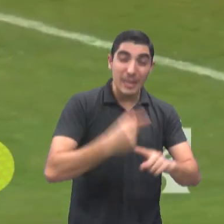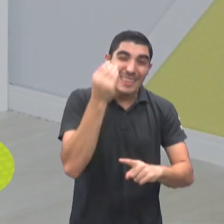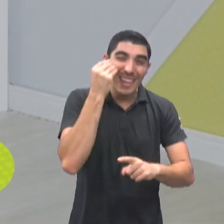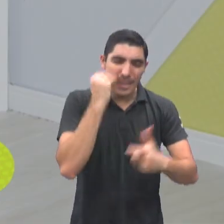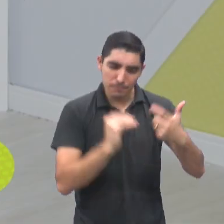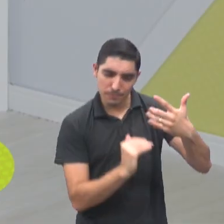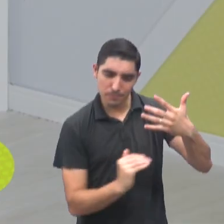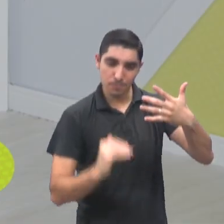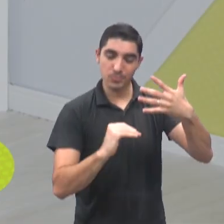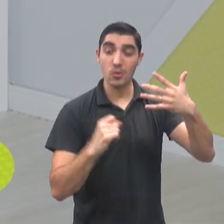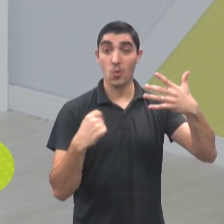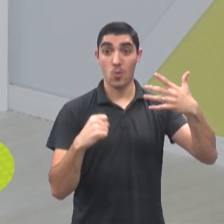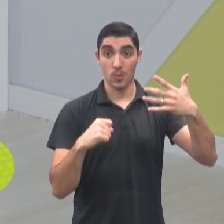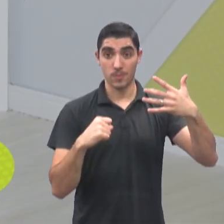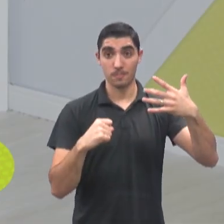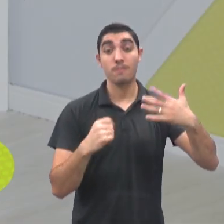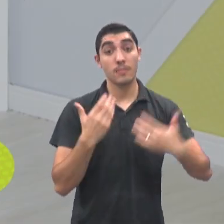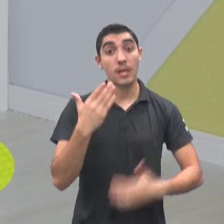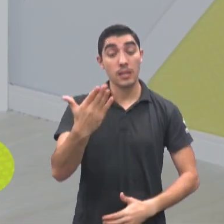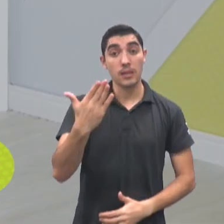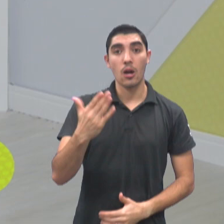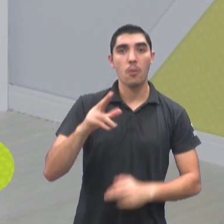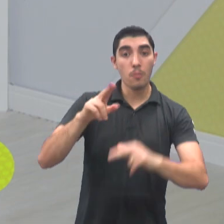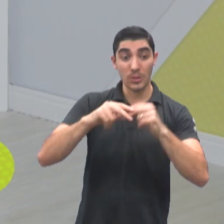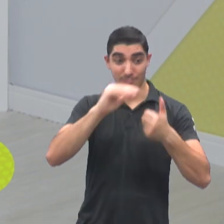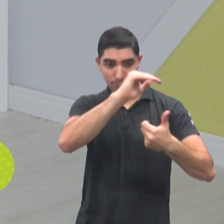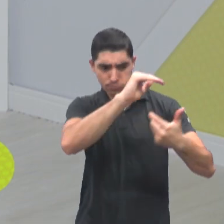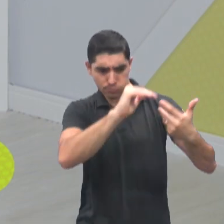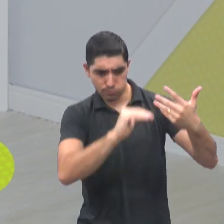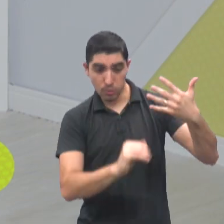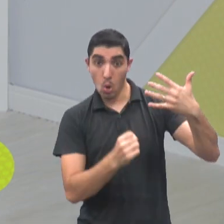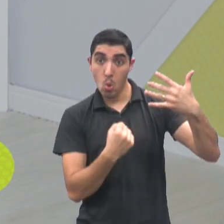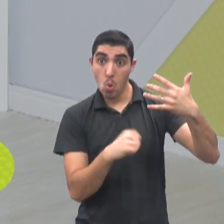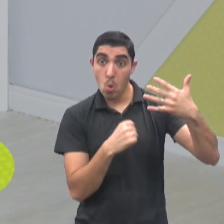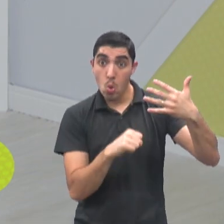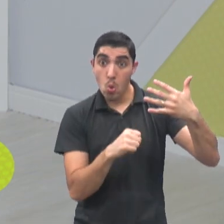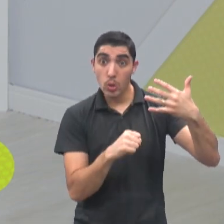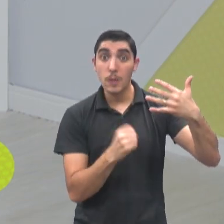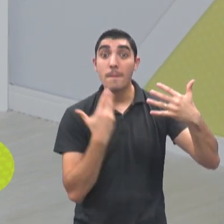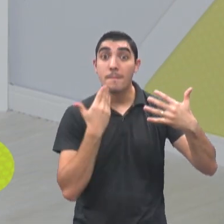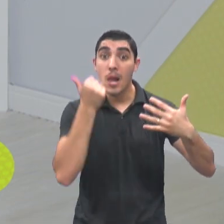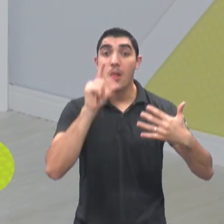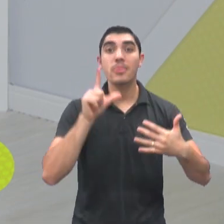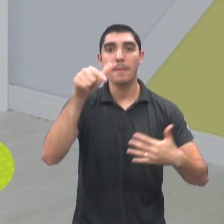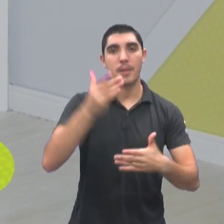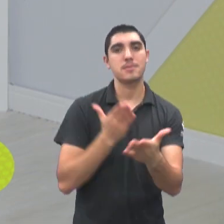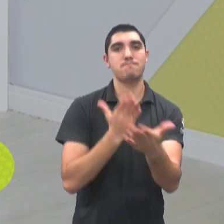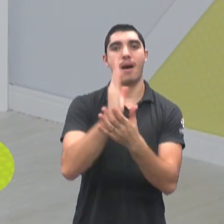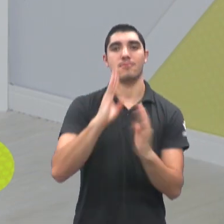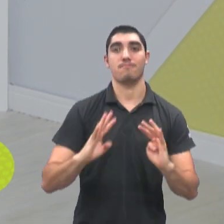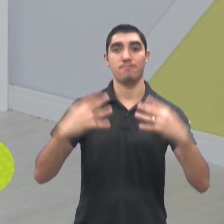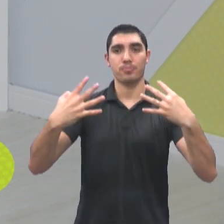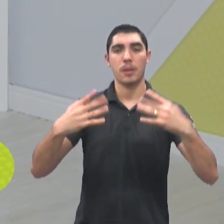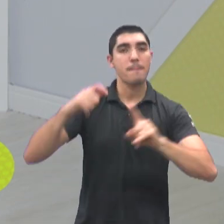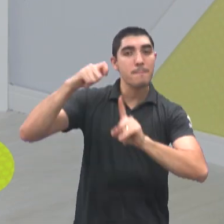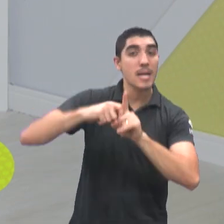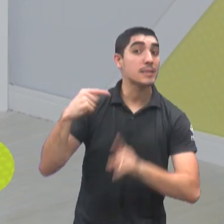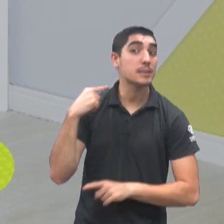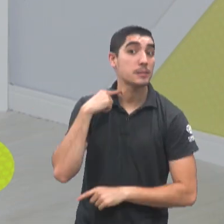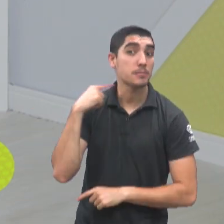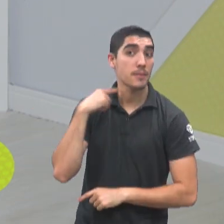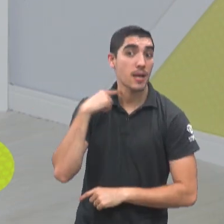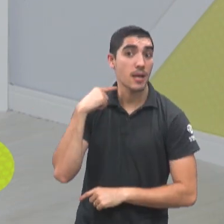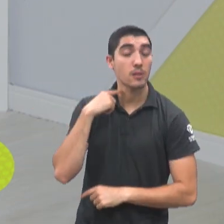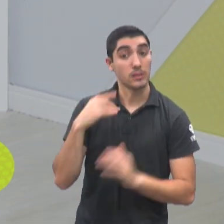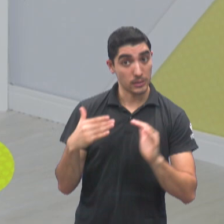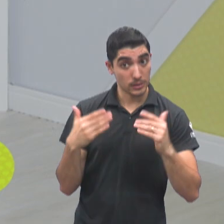etapas iniciais, as 8 melhores seleções na classificação geral seguirão aí para a fase final, que será em maio. Enquanto isso, as